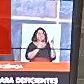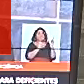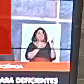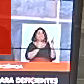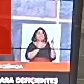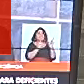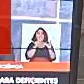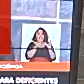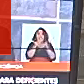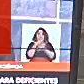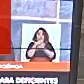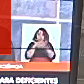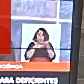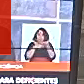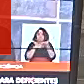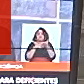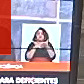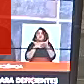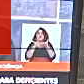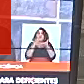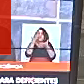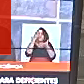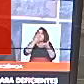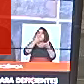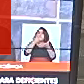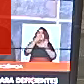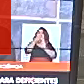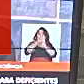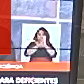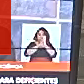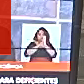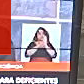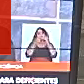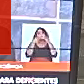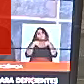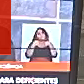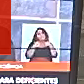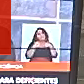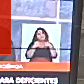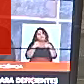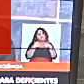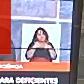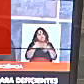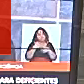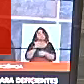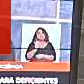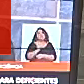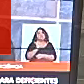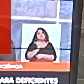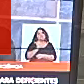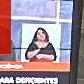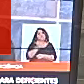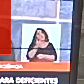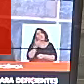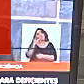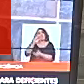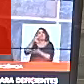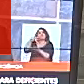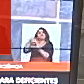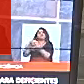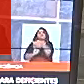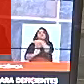que gera direitos, essa emissão deveria ser, deveria ficar a cargo de alguma instituição